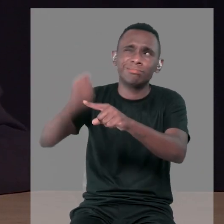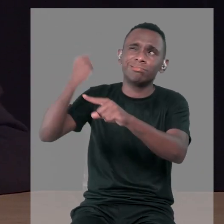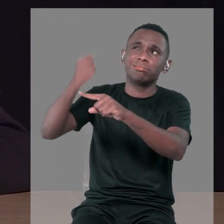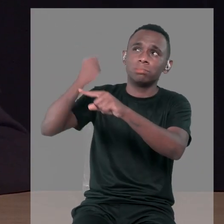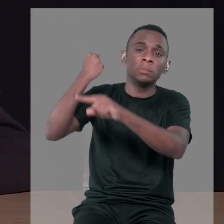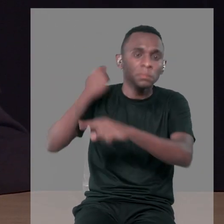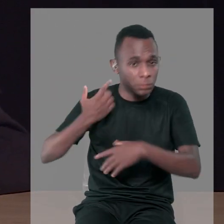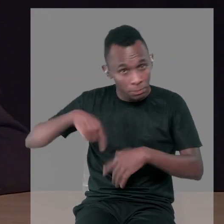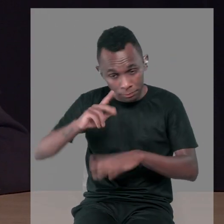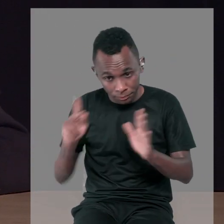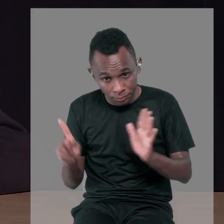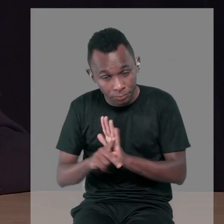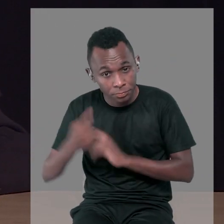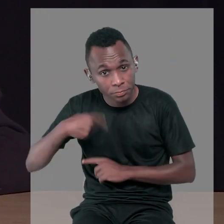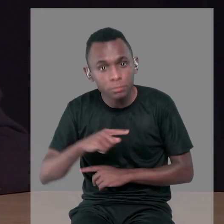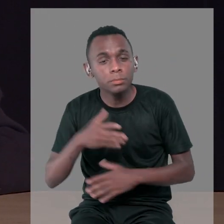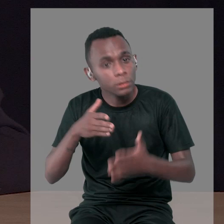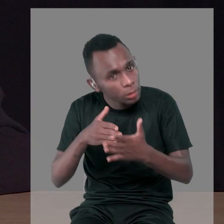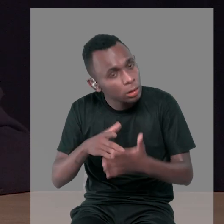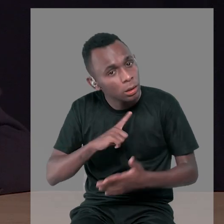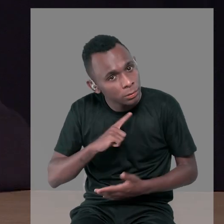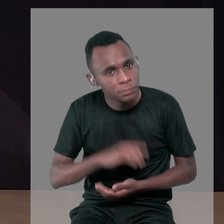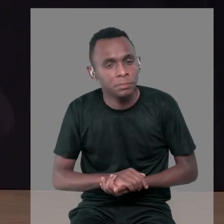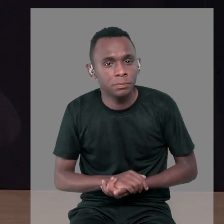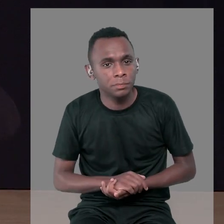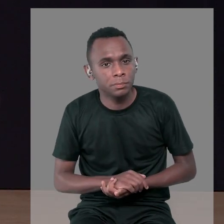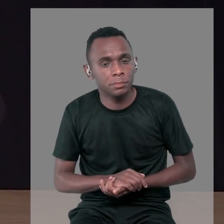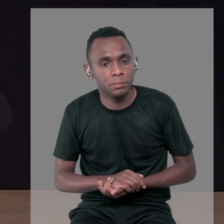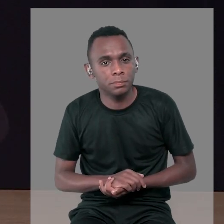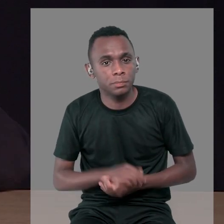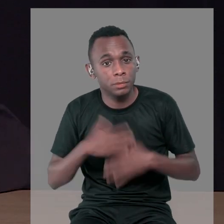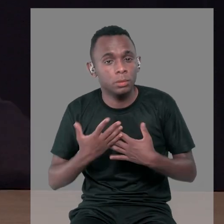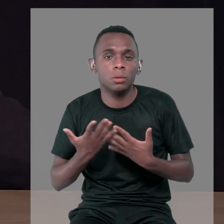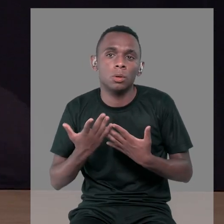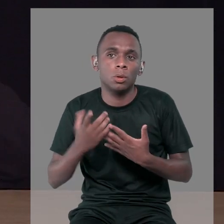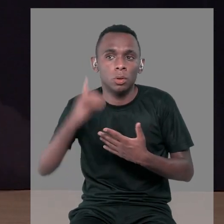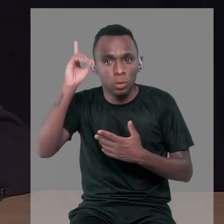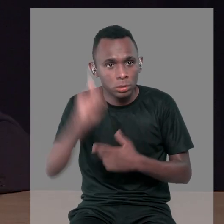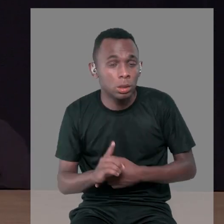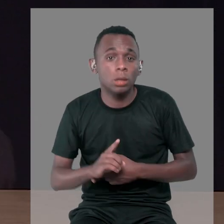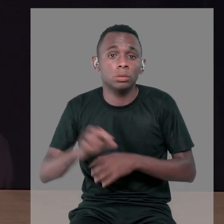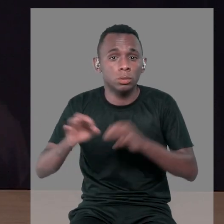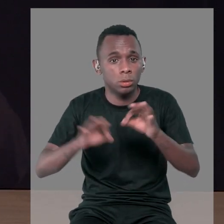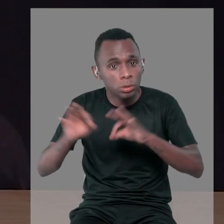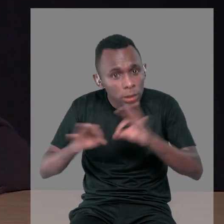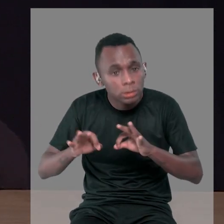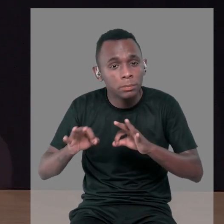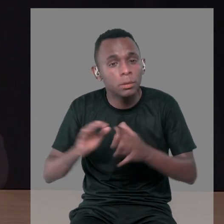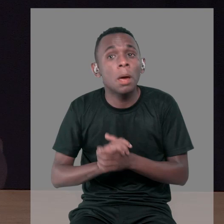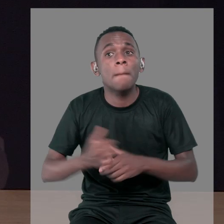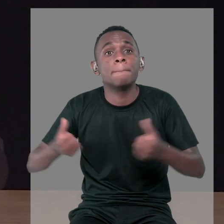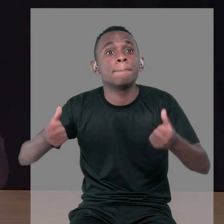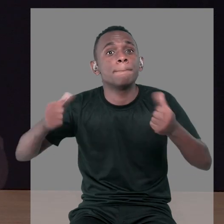conteria a guerra. Não, gente, do ponto de vista do direito das gentes, ou seja, da regulagem dos conflitos, nós estamos pior do que a antiguidade, muito